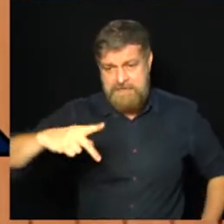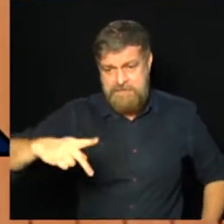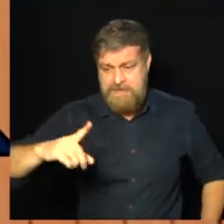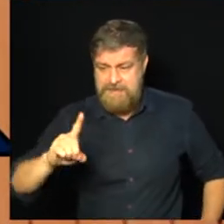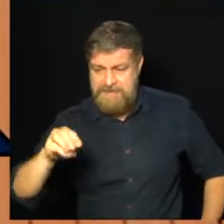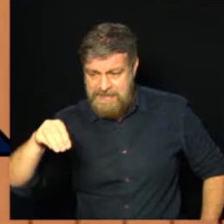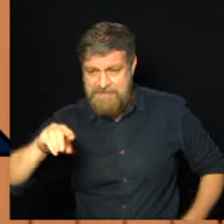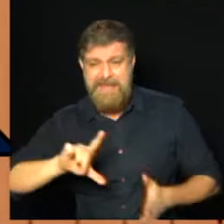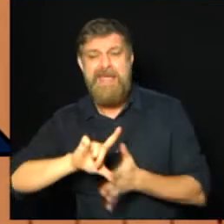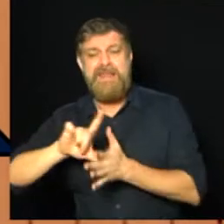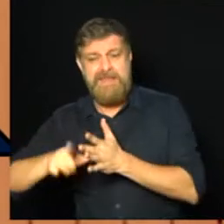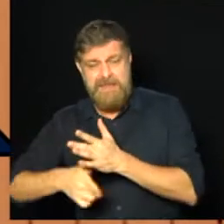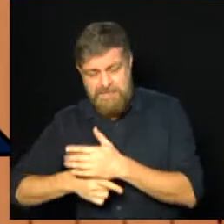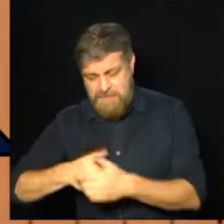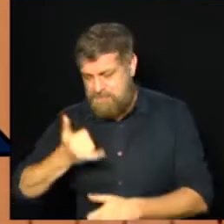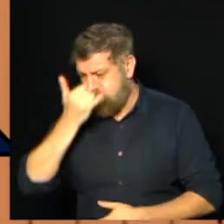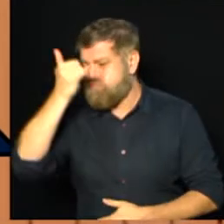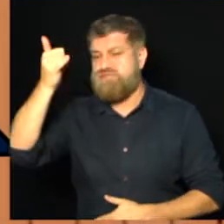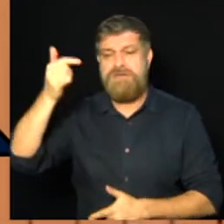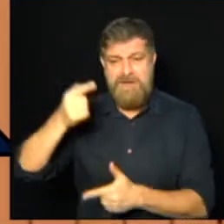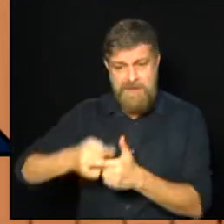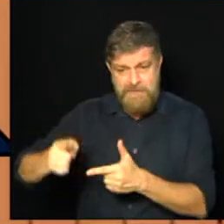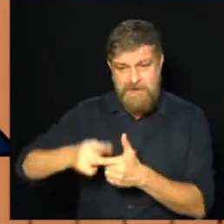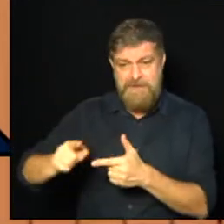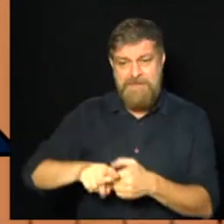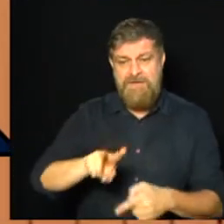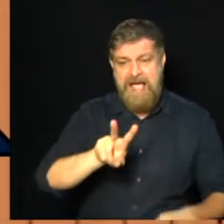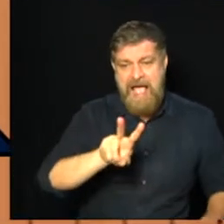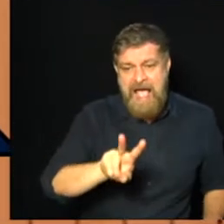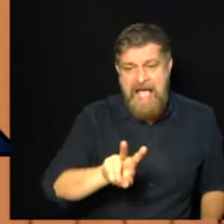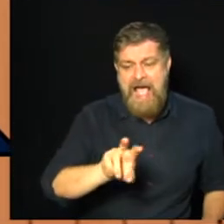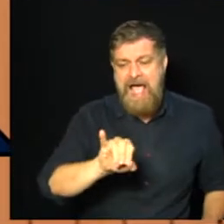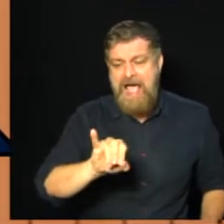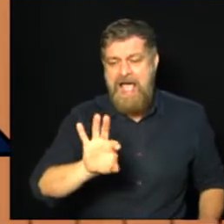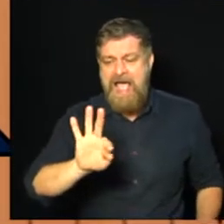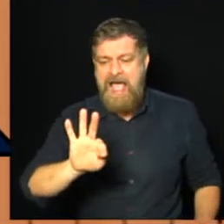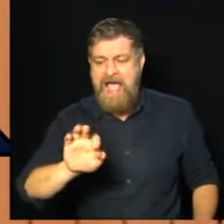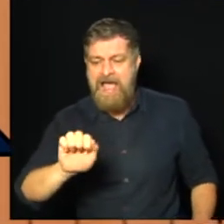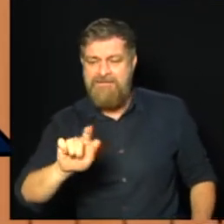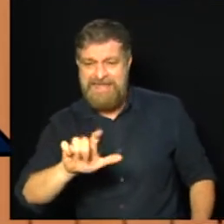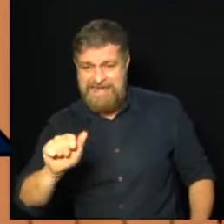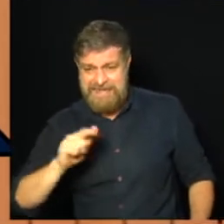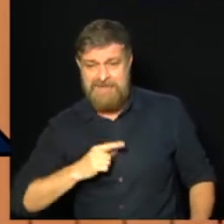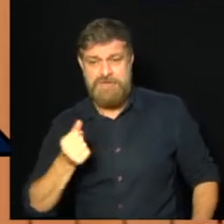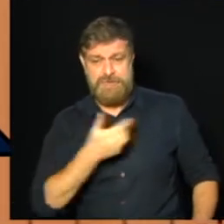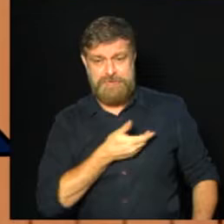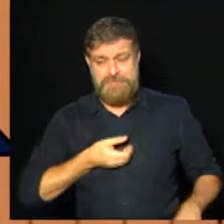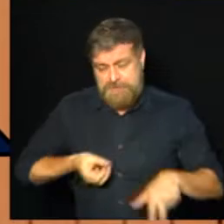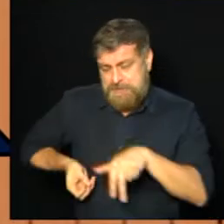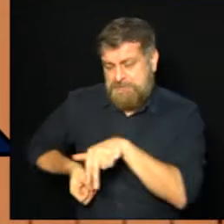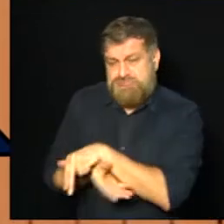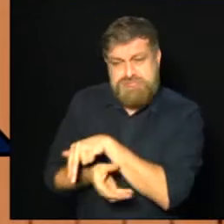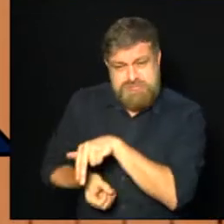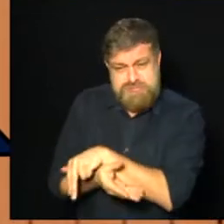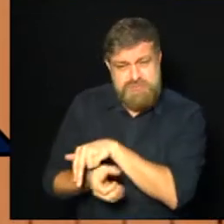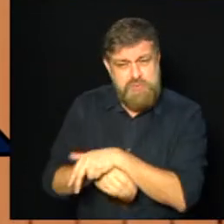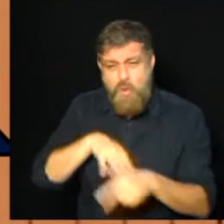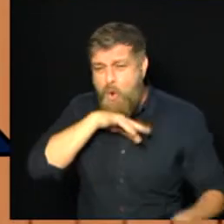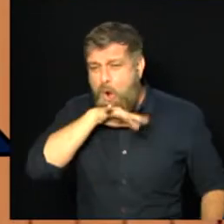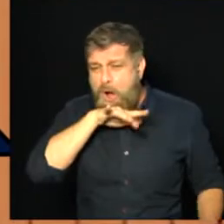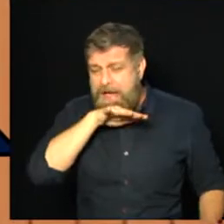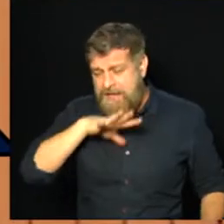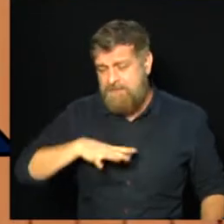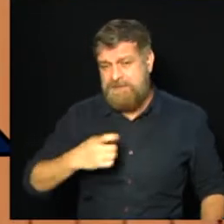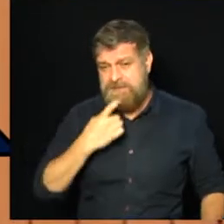teve problemas na contratação com a Vitale Saúde. Nós tivemos um caso de corrupção terrível na cidade de Campinas, que foi precedido de